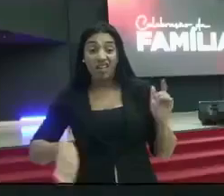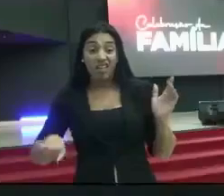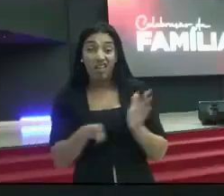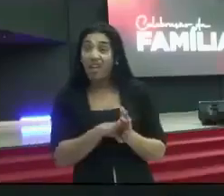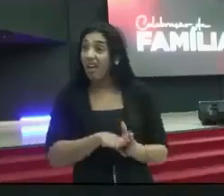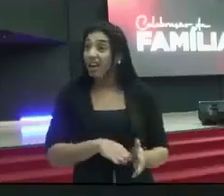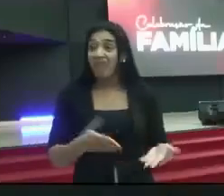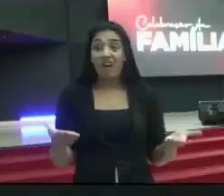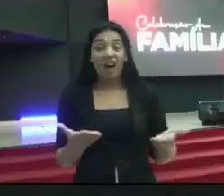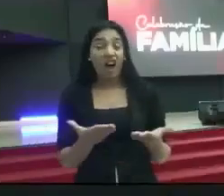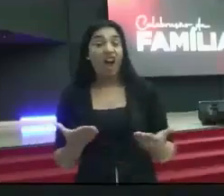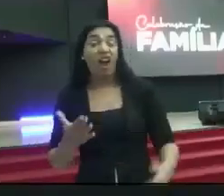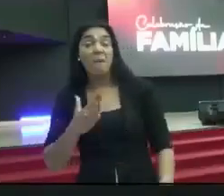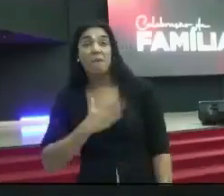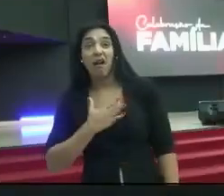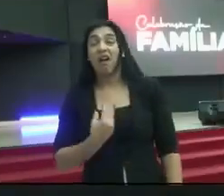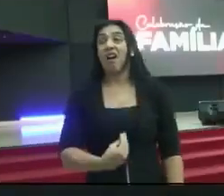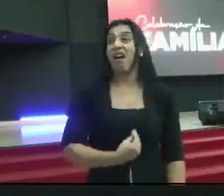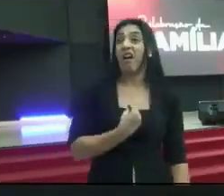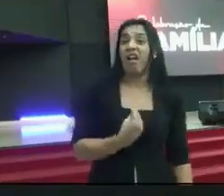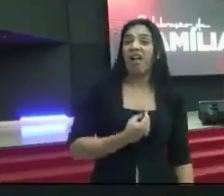está amarga.